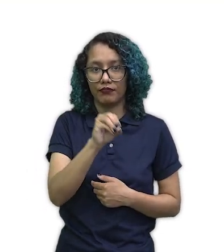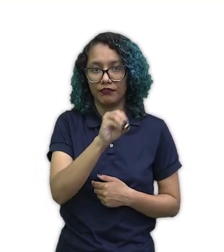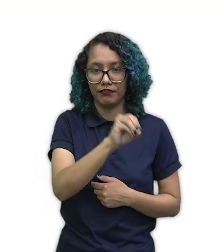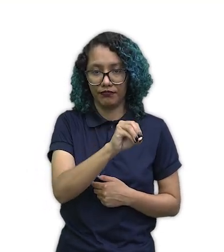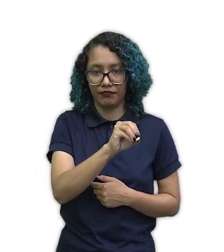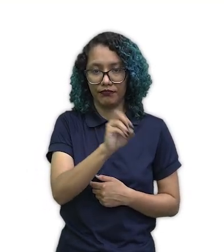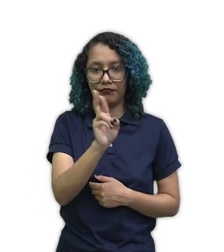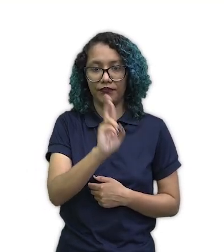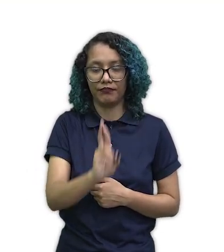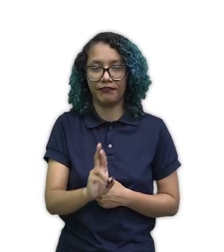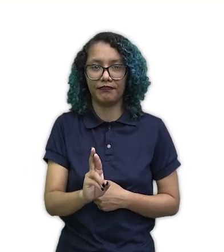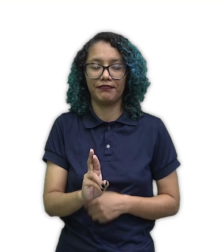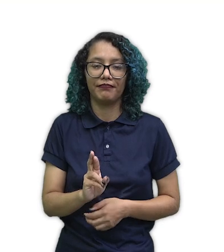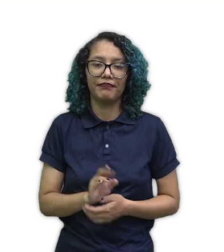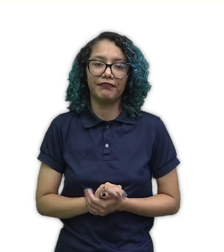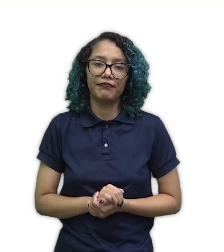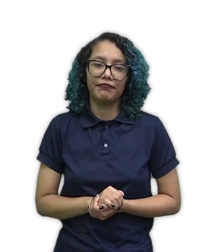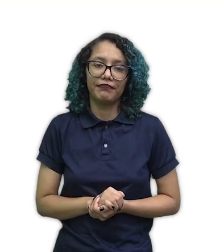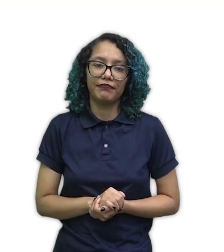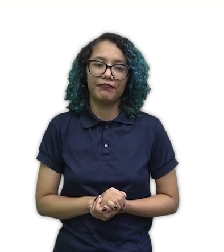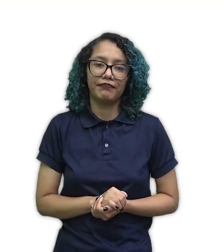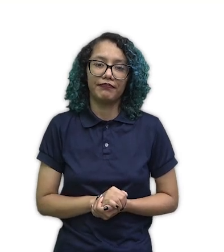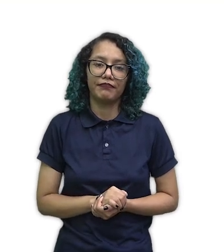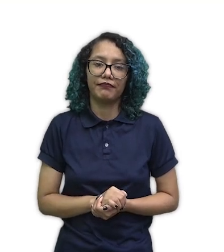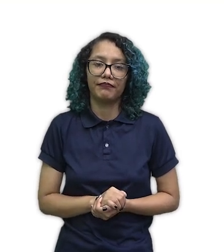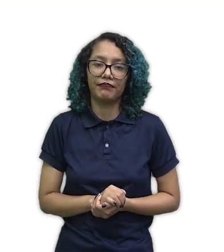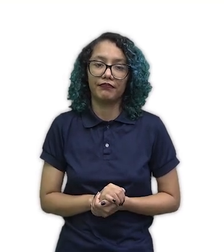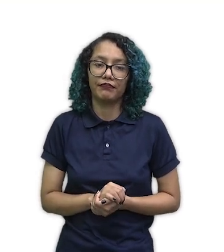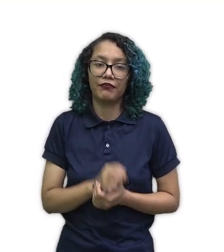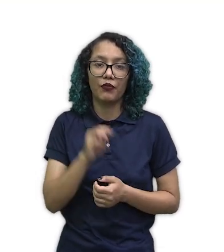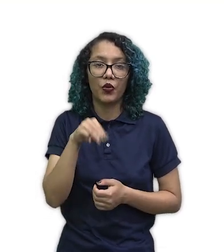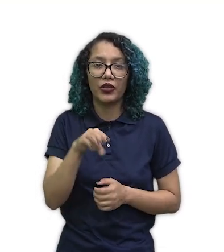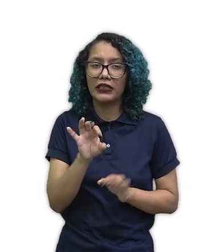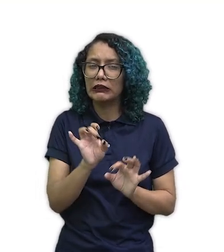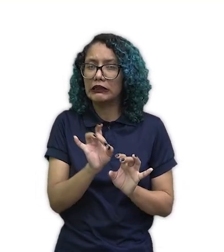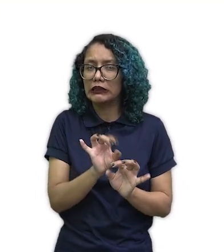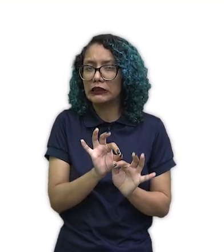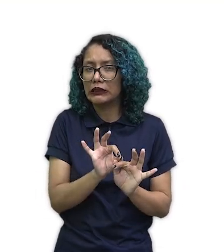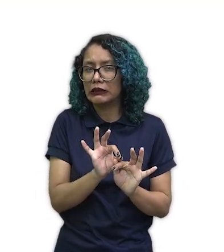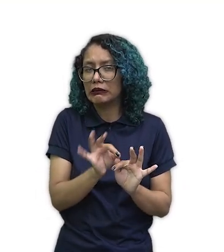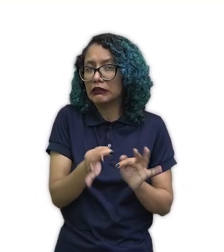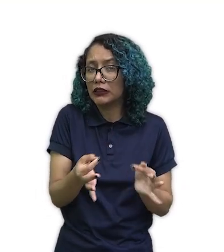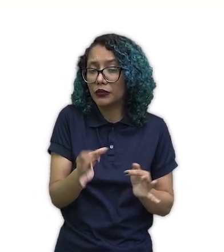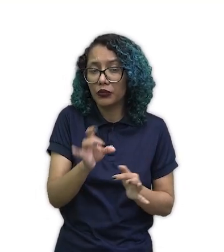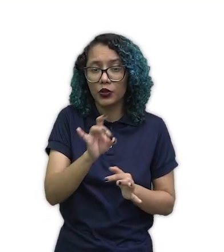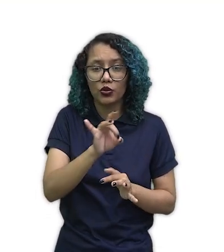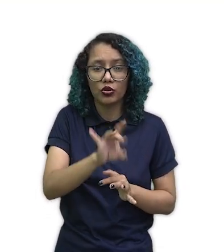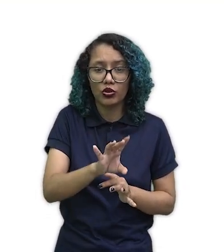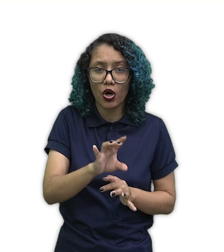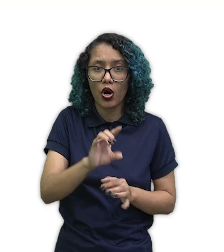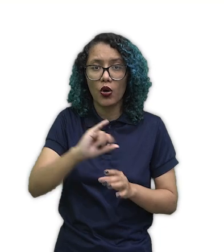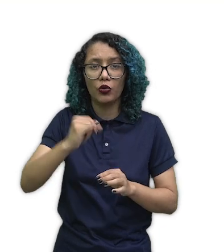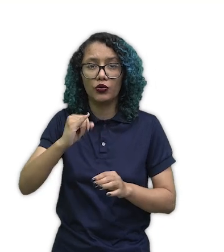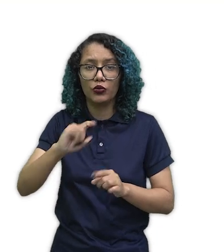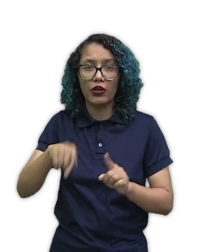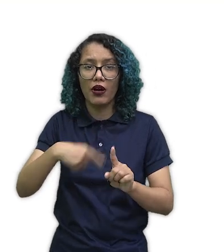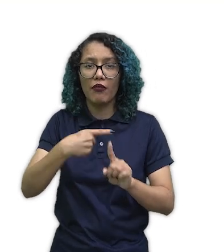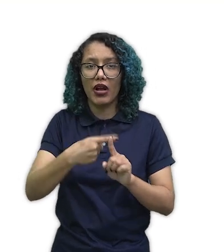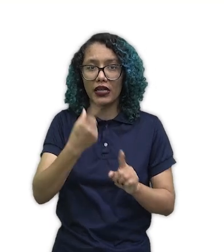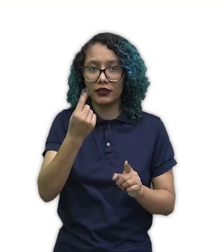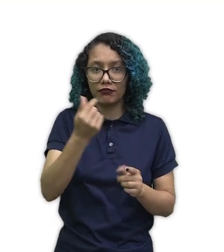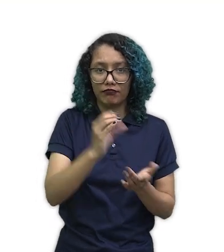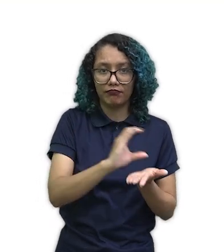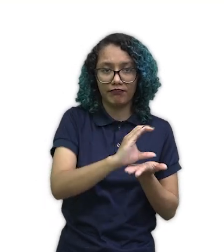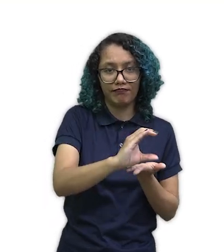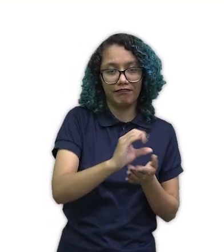R$1.300. Beleza? Porque o montante é só a gente somar o juro mais o